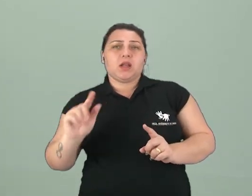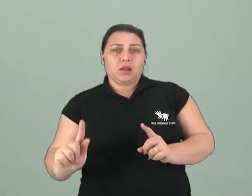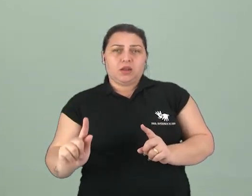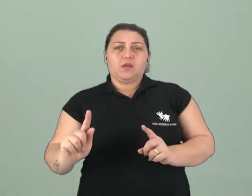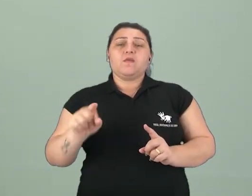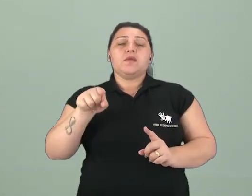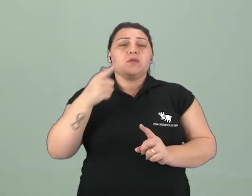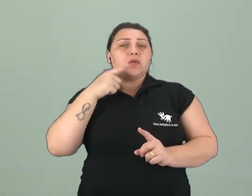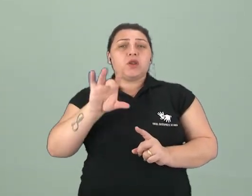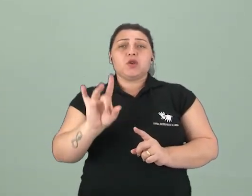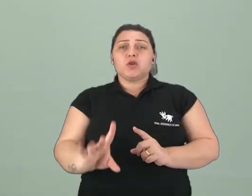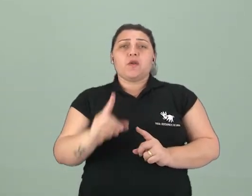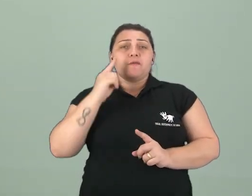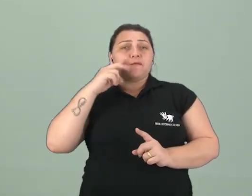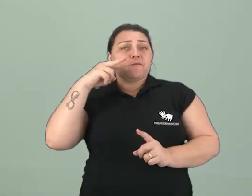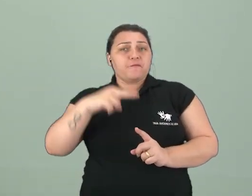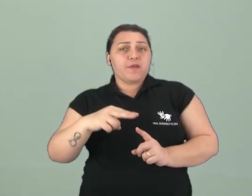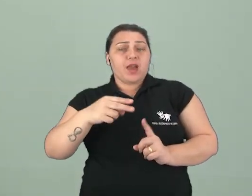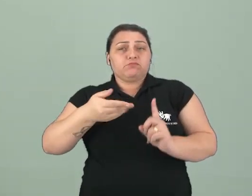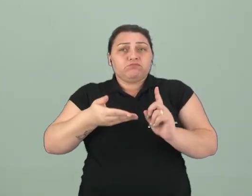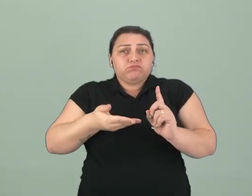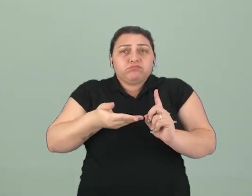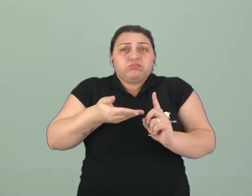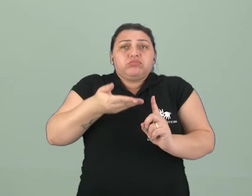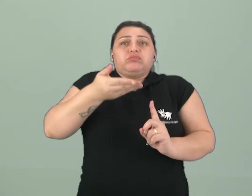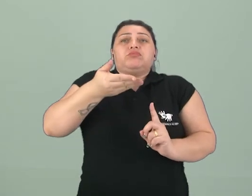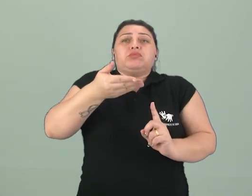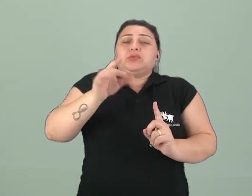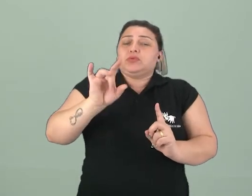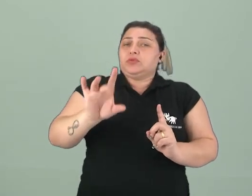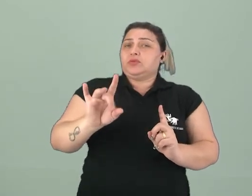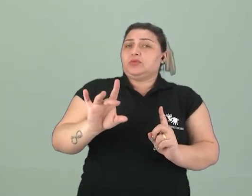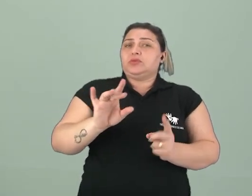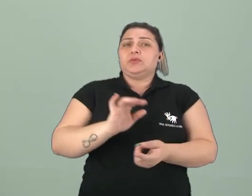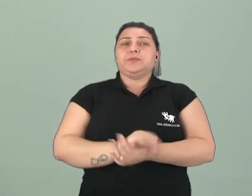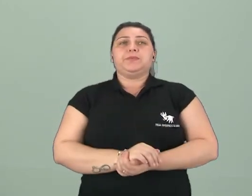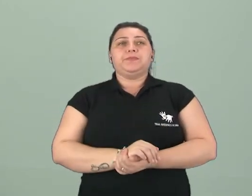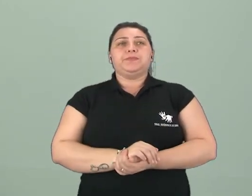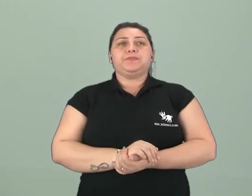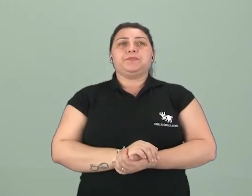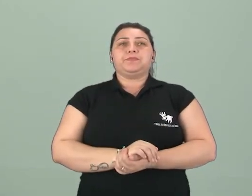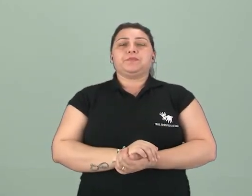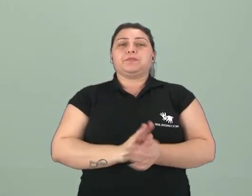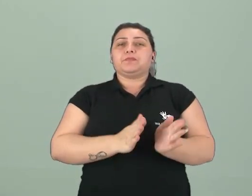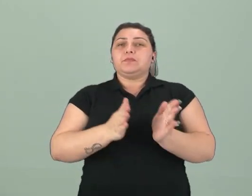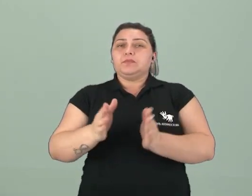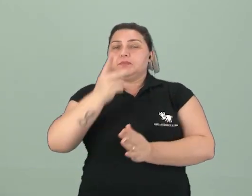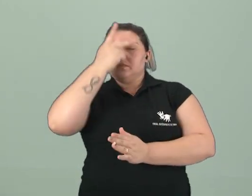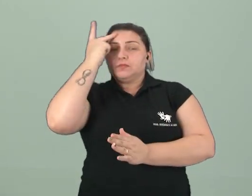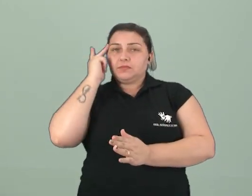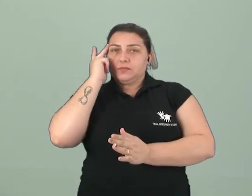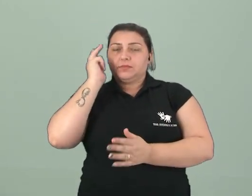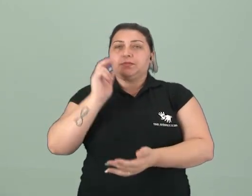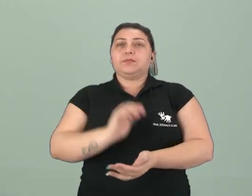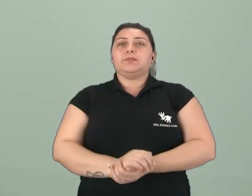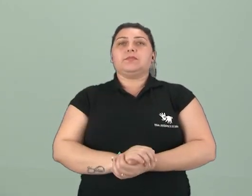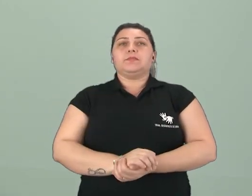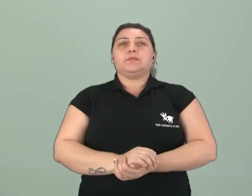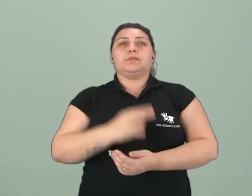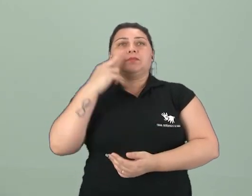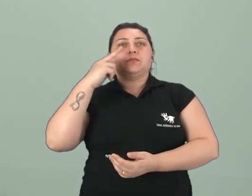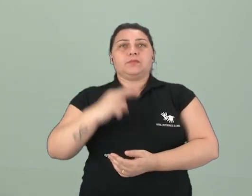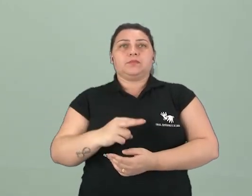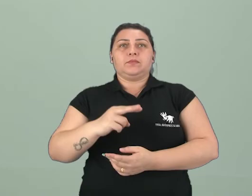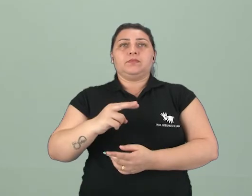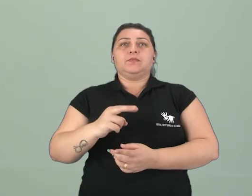Então você conseguia só aferir ali a altura, né? E ao longo do tempo as pessoas colocaram, vamos ver ali